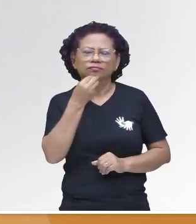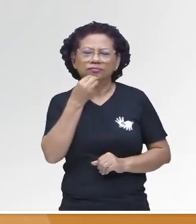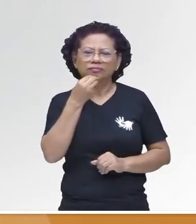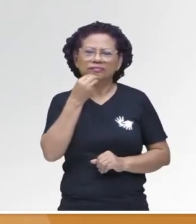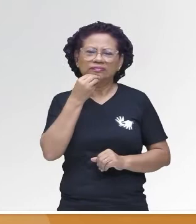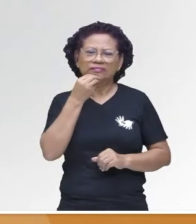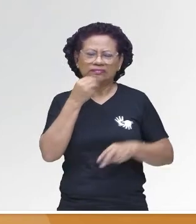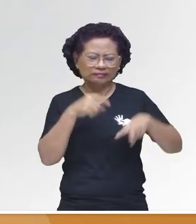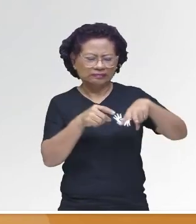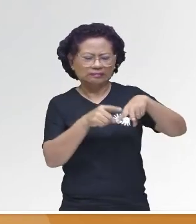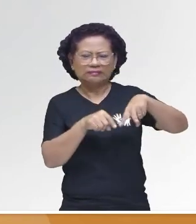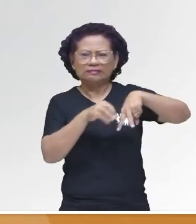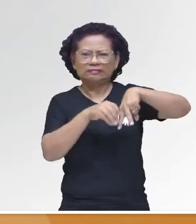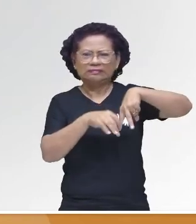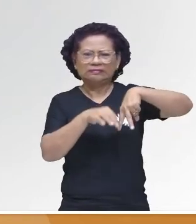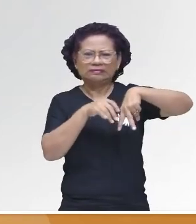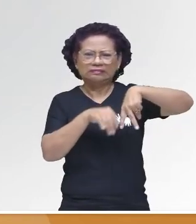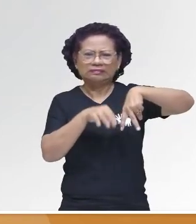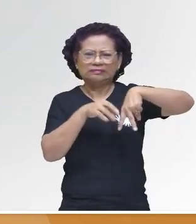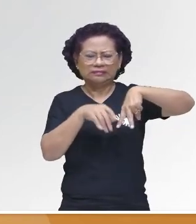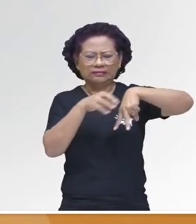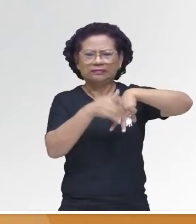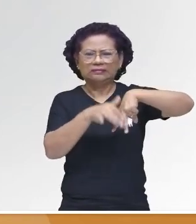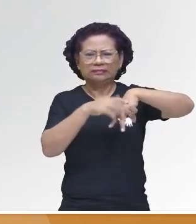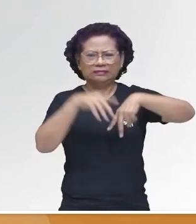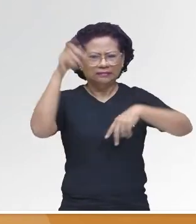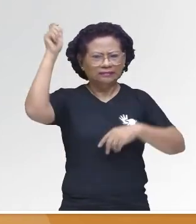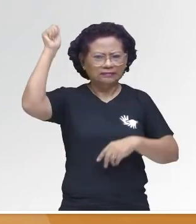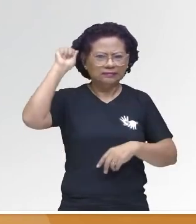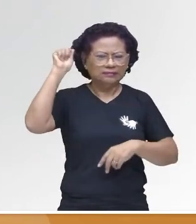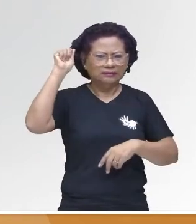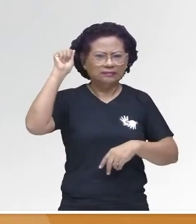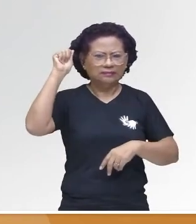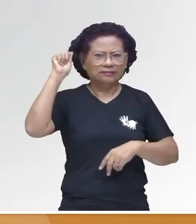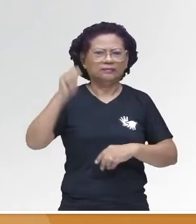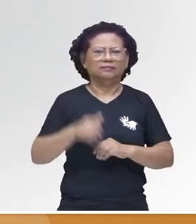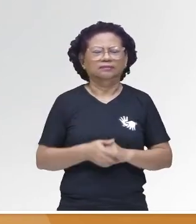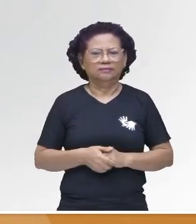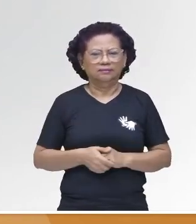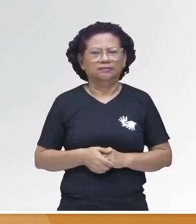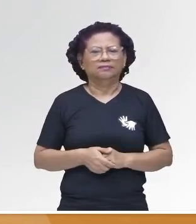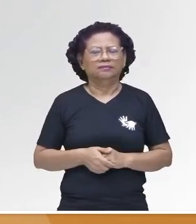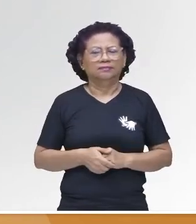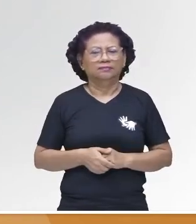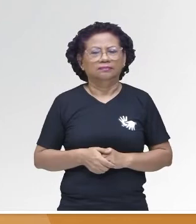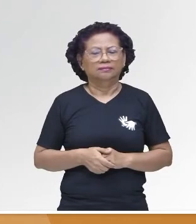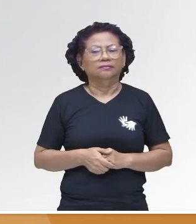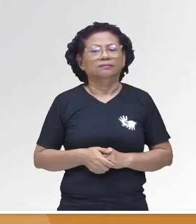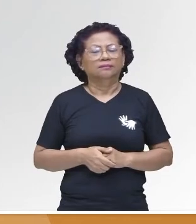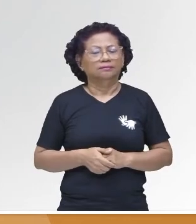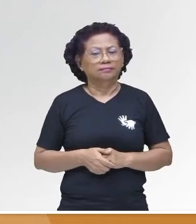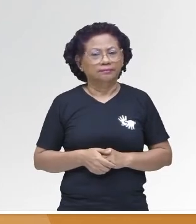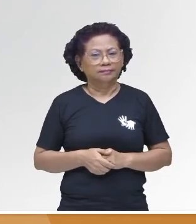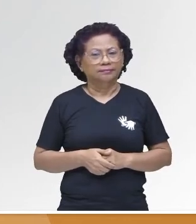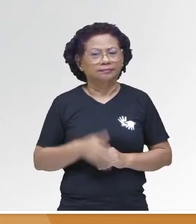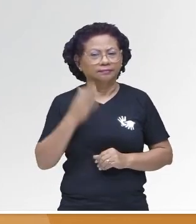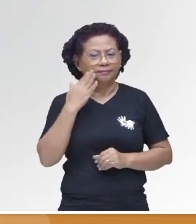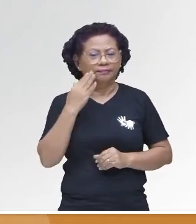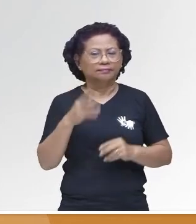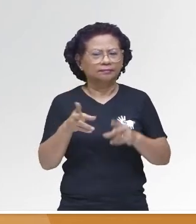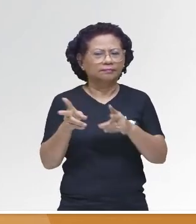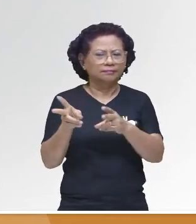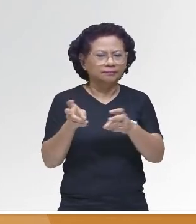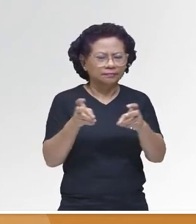rasgada e um chapéu de palha, ou seja, era assim que se vestiam os cabanos. Por quê? Porque viviam em estado de